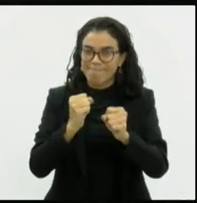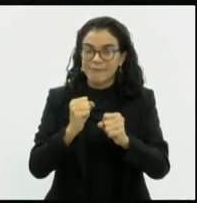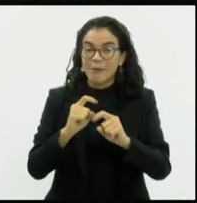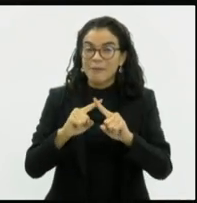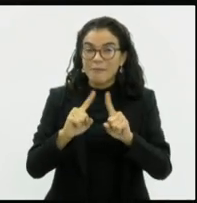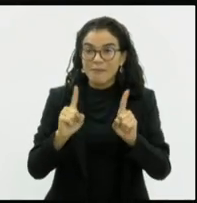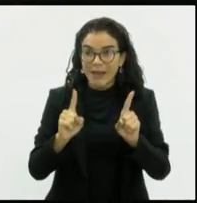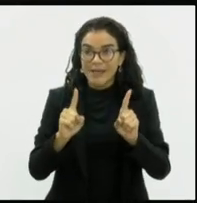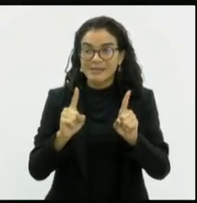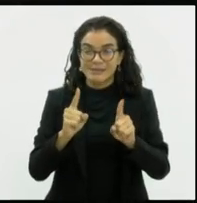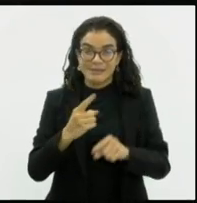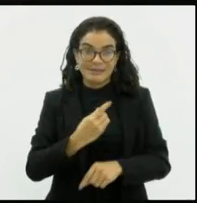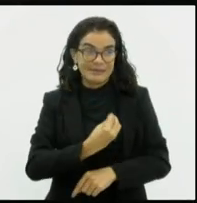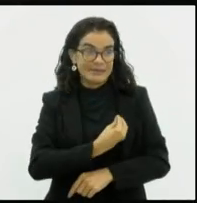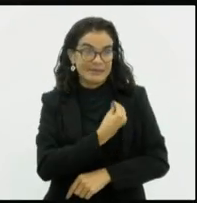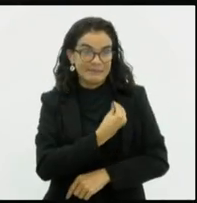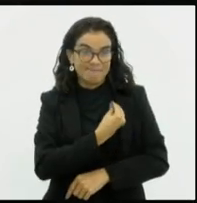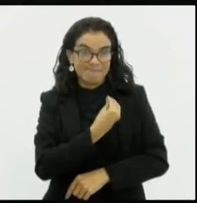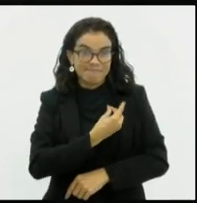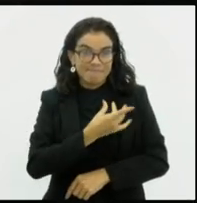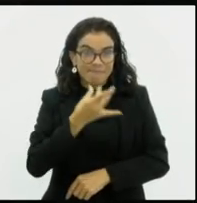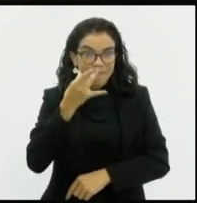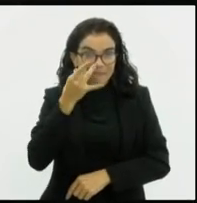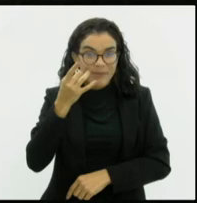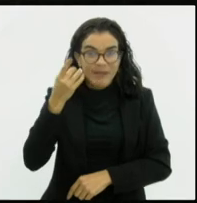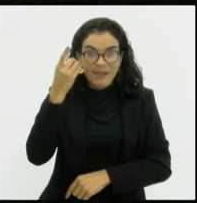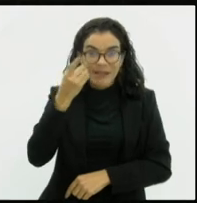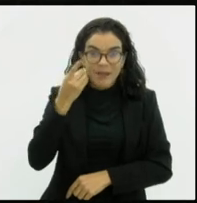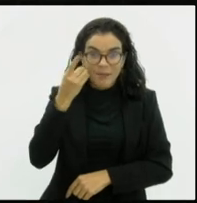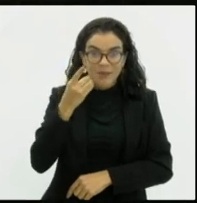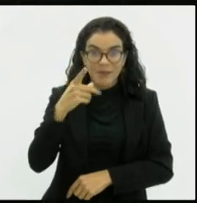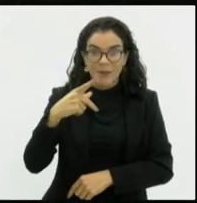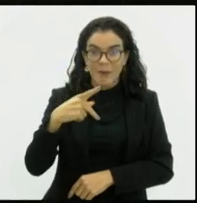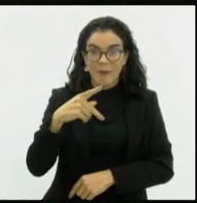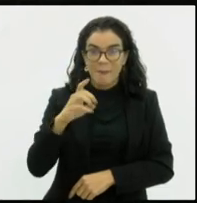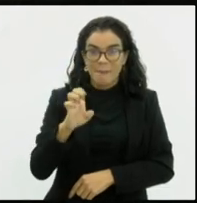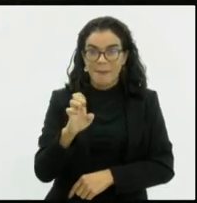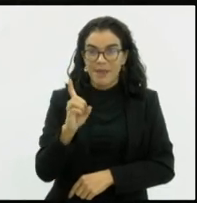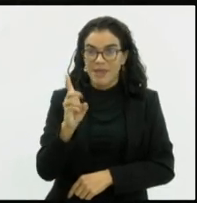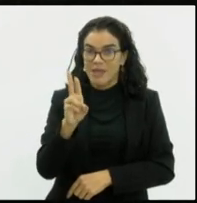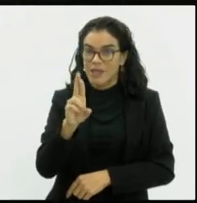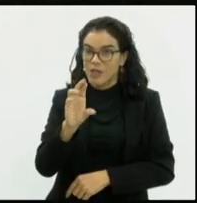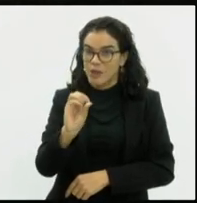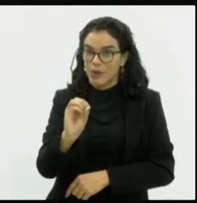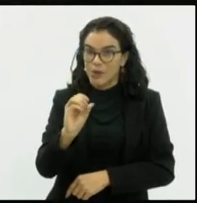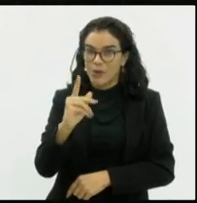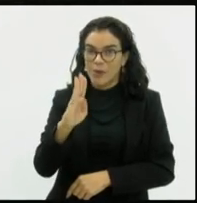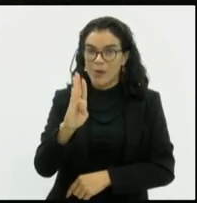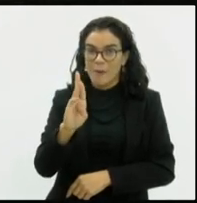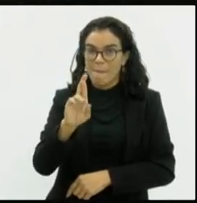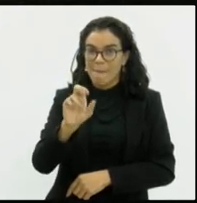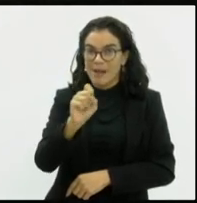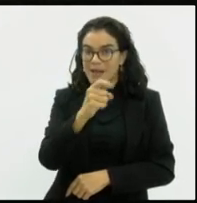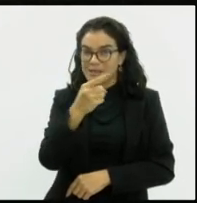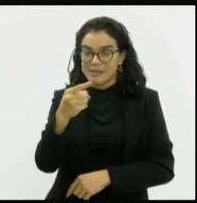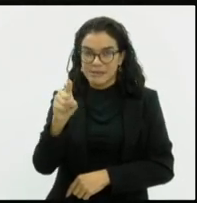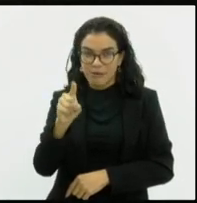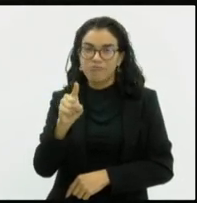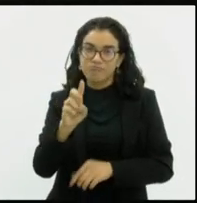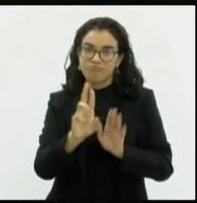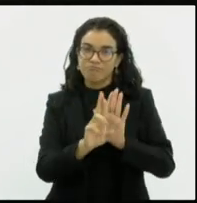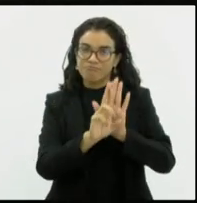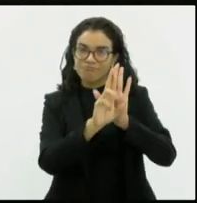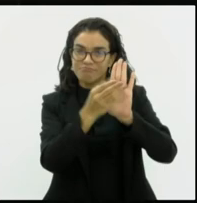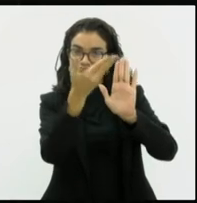Então, na presença do excelentíssimo deputado Pedro Brazão, eu gostaria de homenagear a todas as